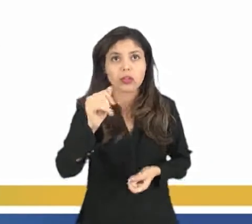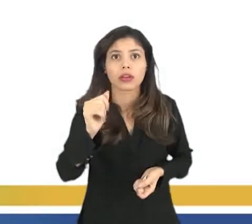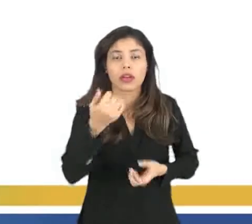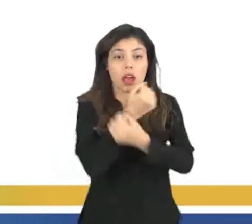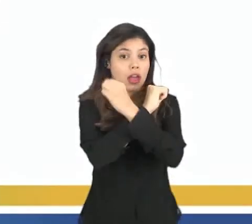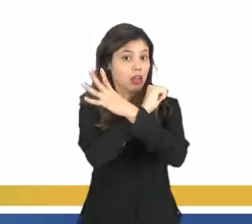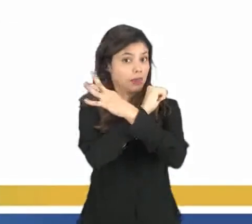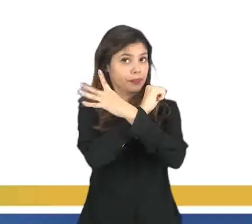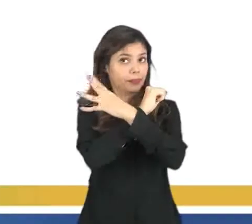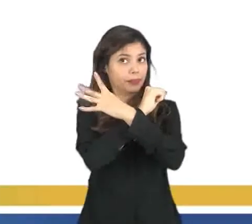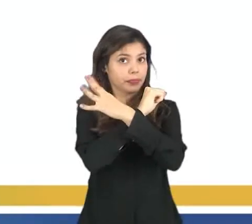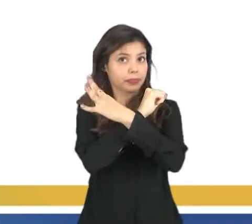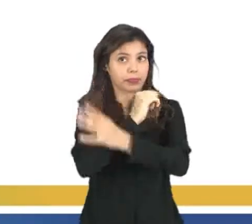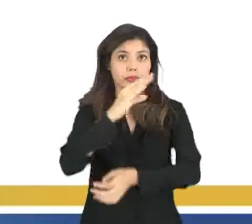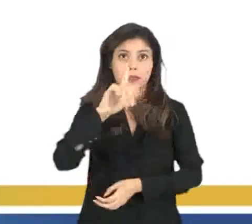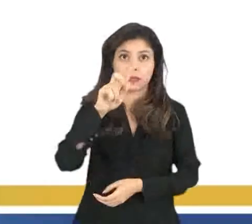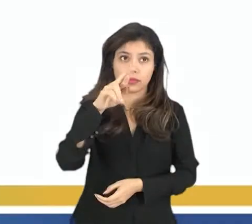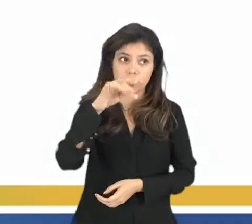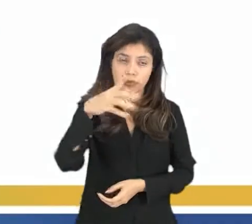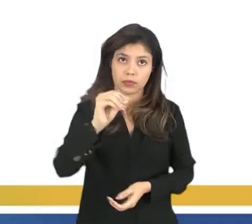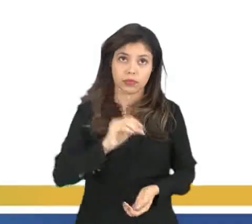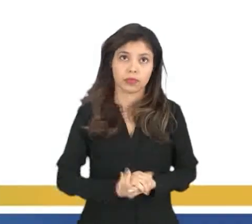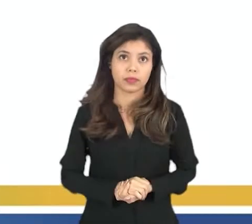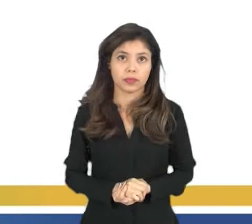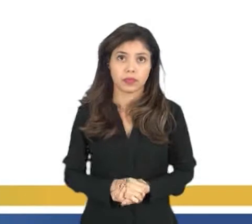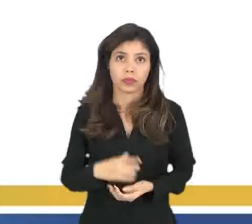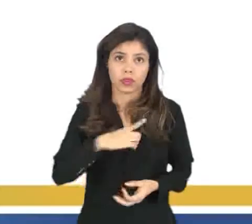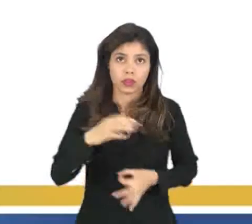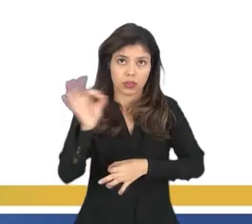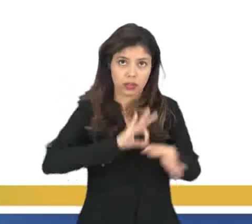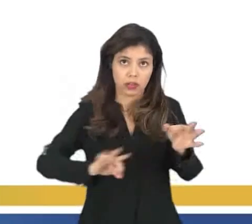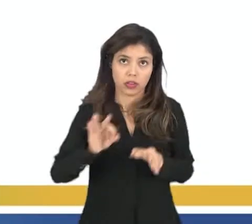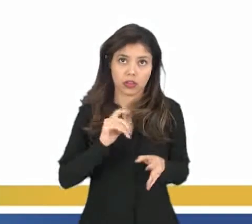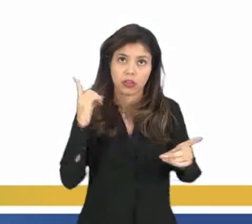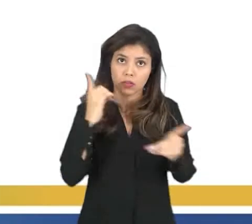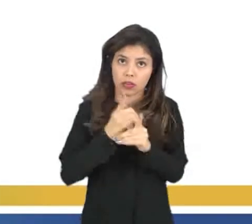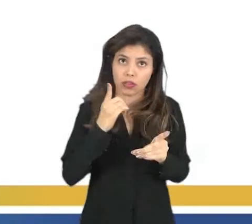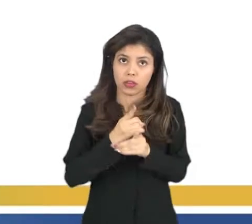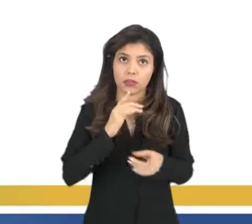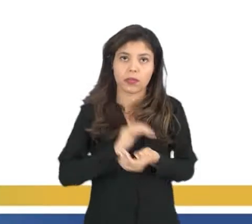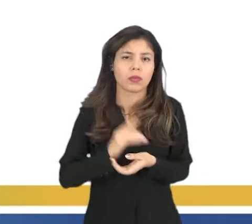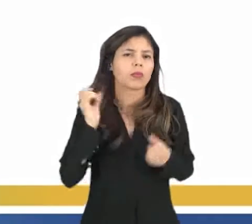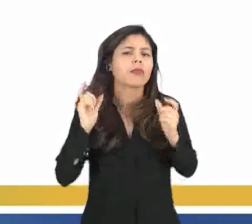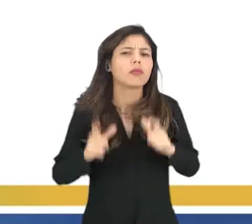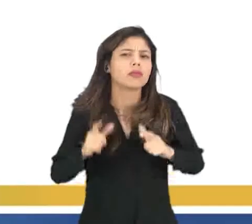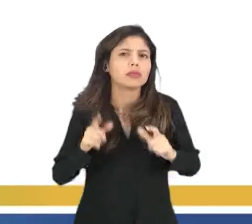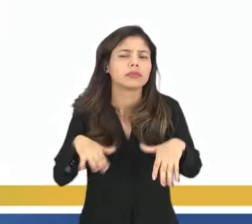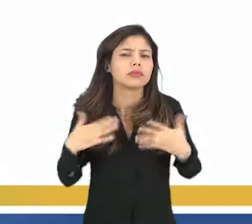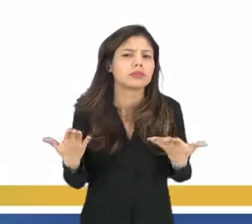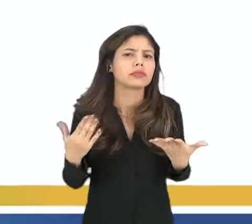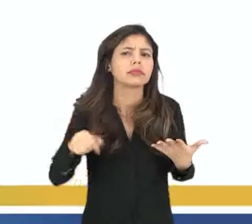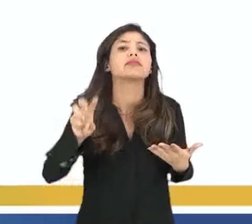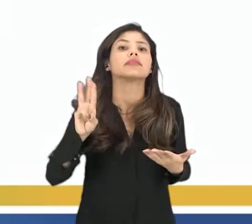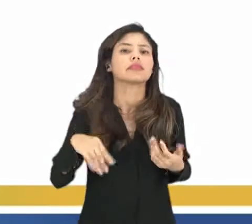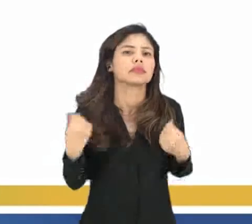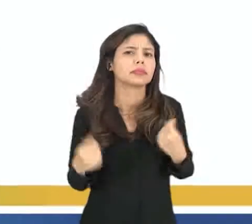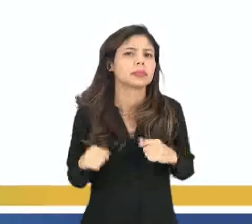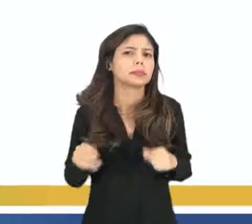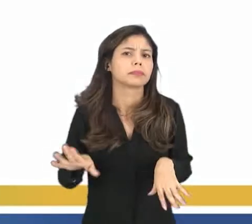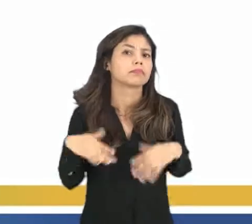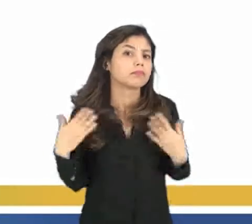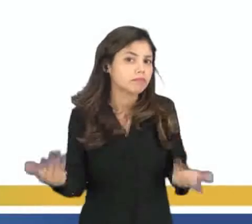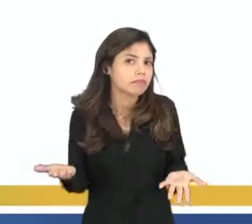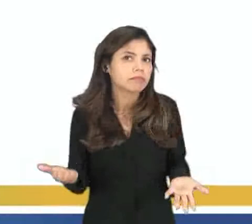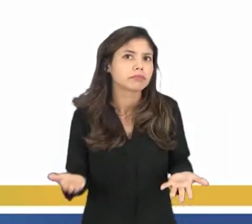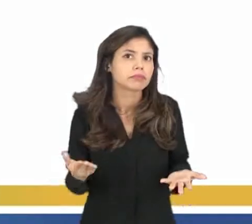relacionam-se com a produção de aminoácidos e ácidos graxos. Essas organelas, elas são encontradas aonde? Quem é que precisa de cloroplasto? Quem é que precisa